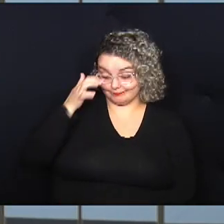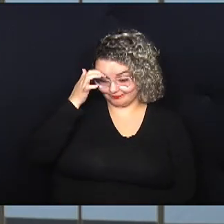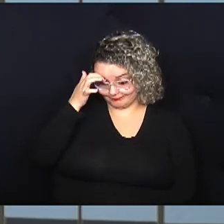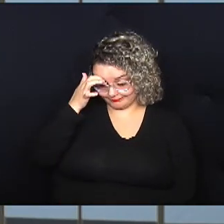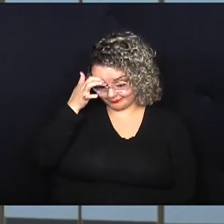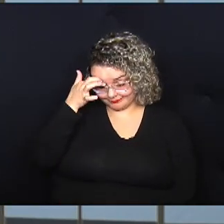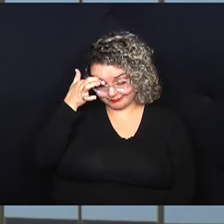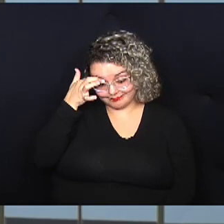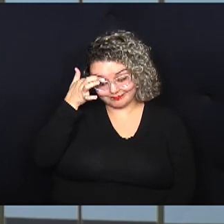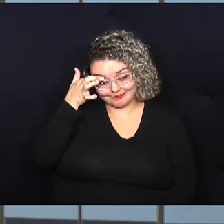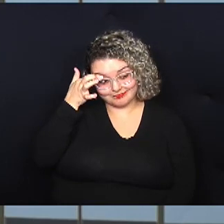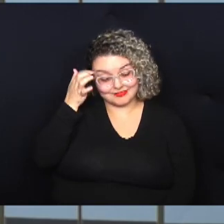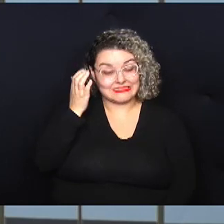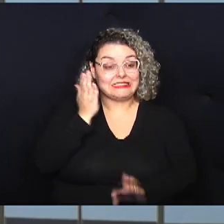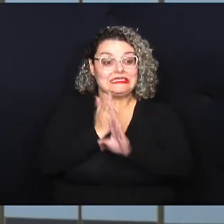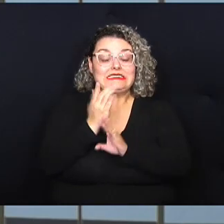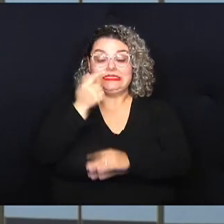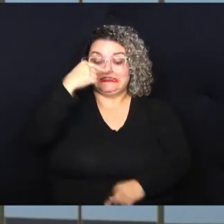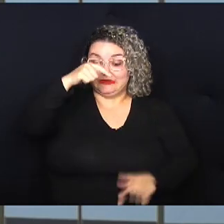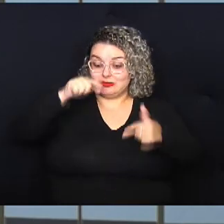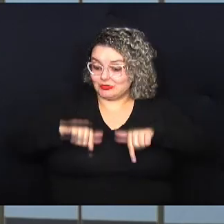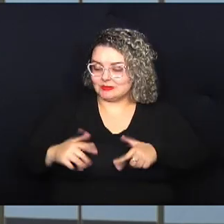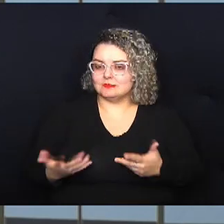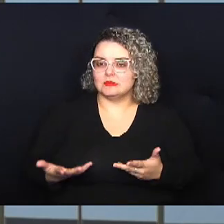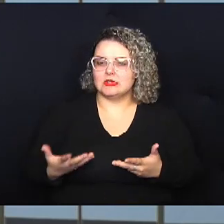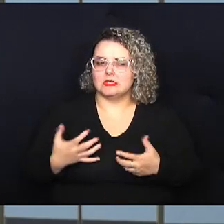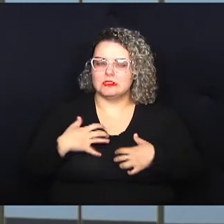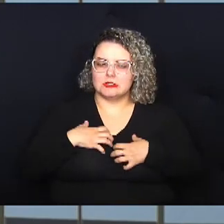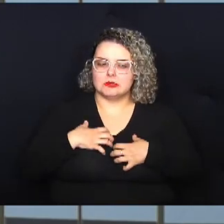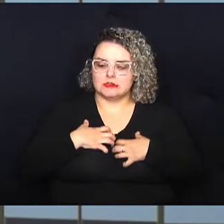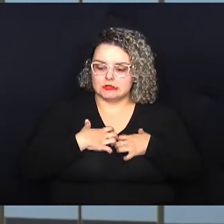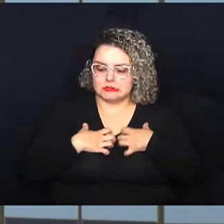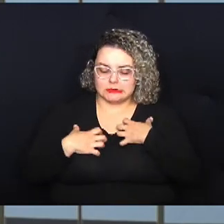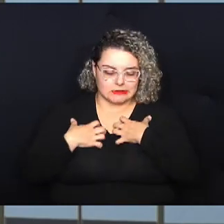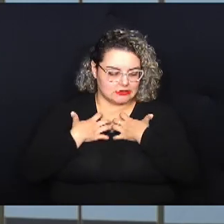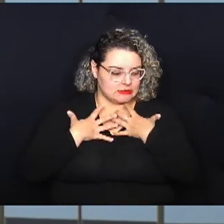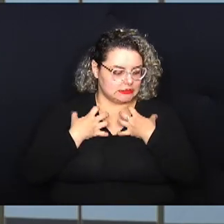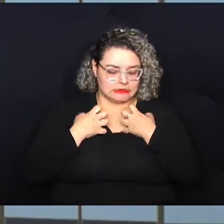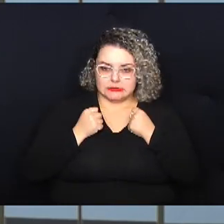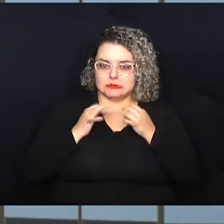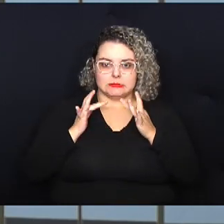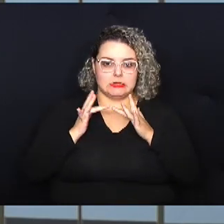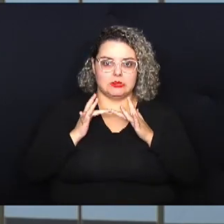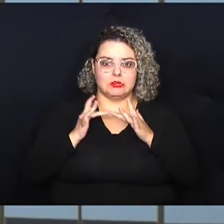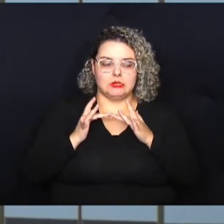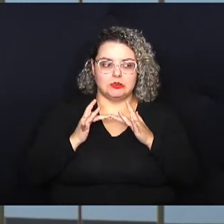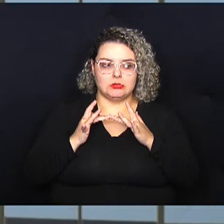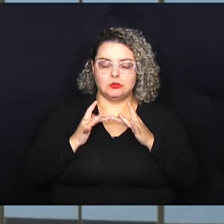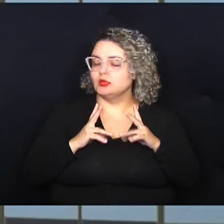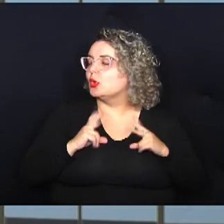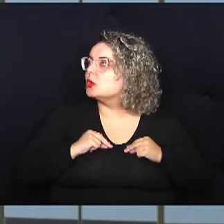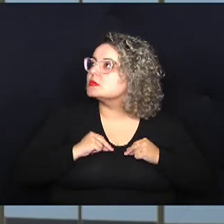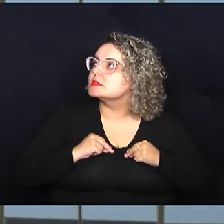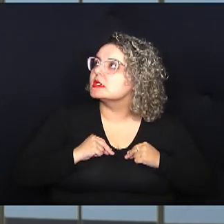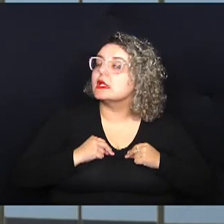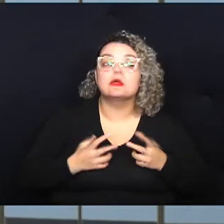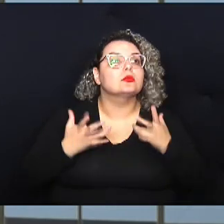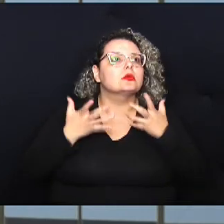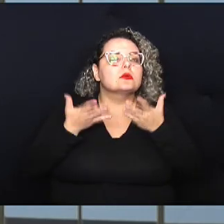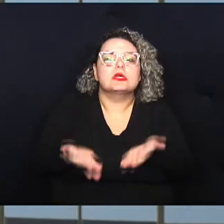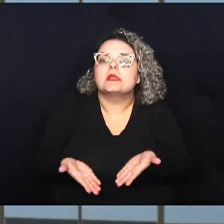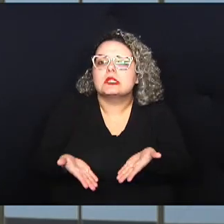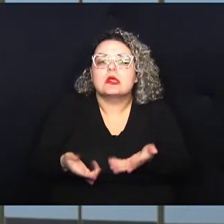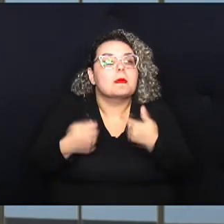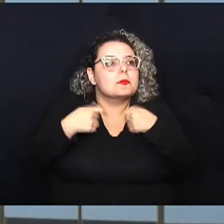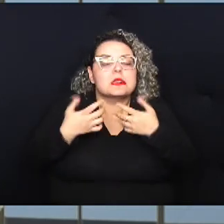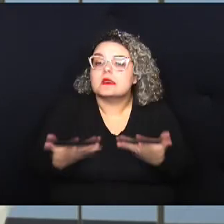naquele ambiente e começa a ter o contato com isso, ela fala, era isso que eu precisava. Fascinante. Isso é